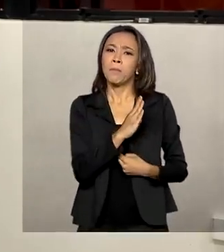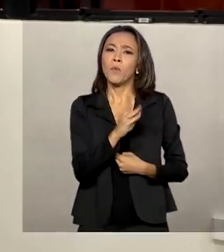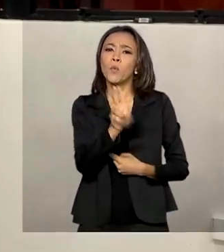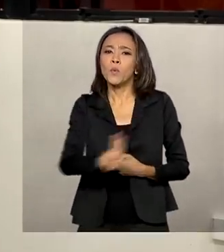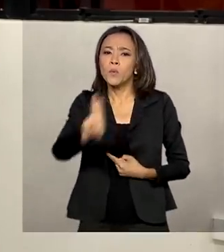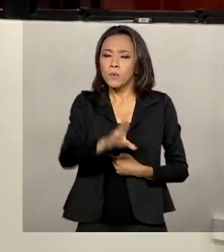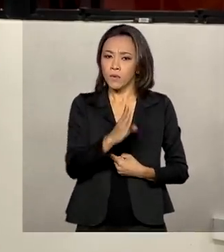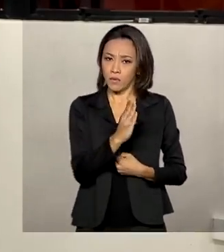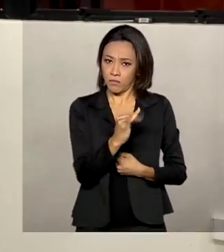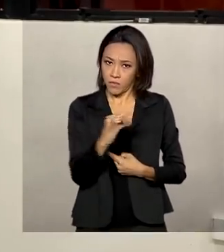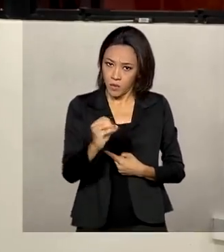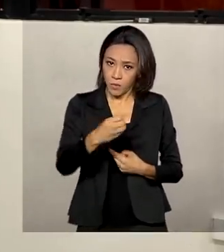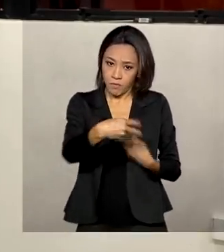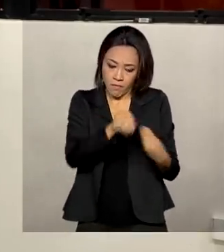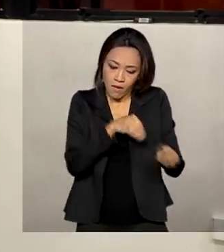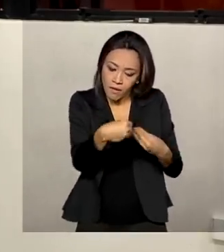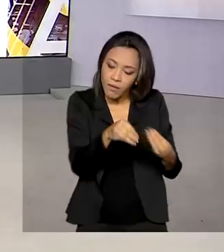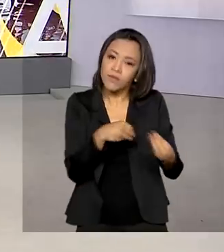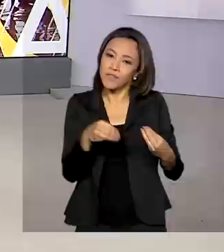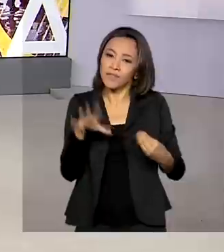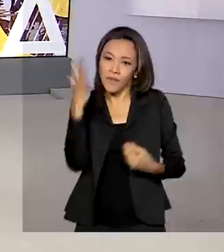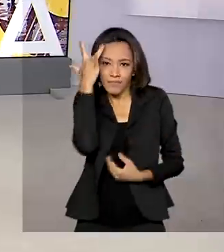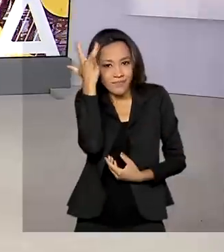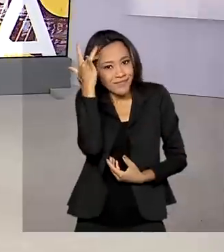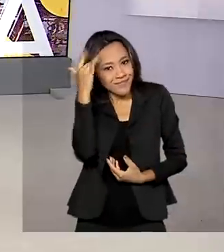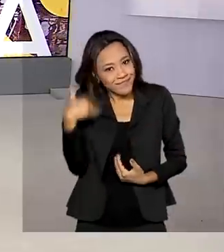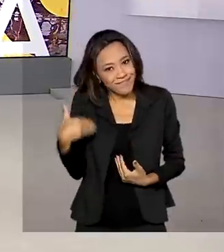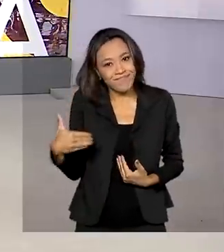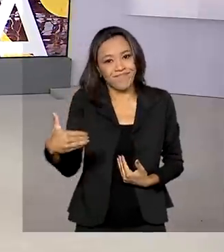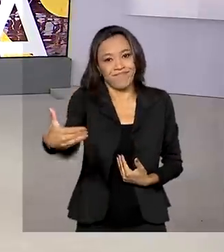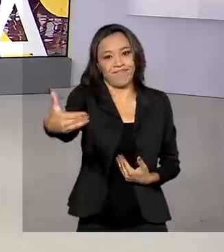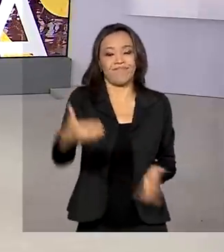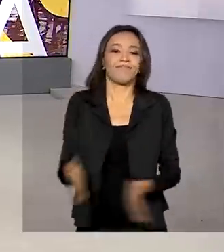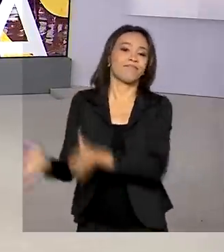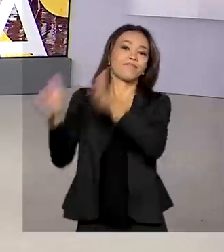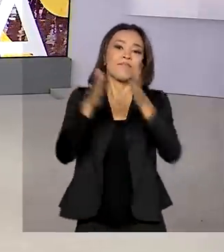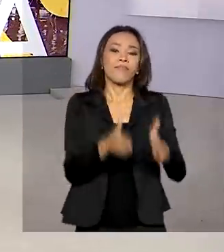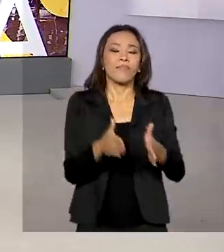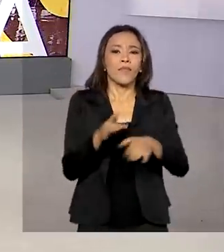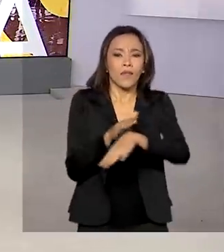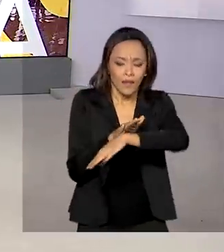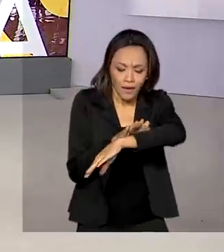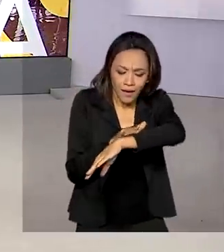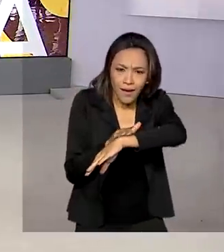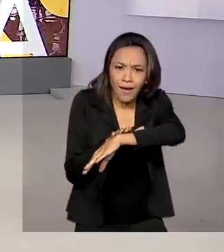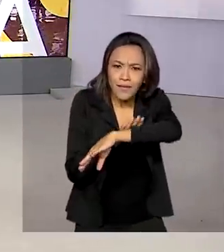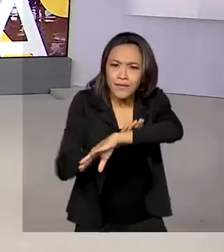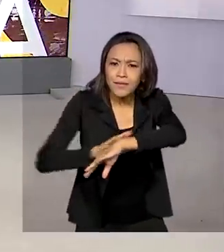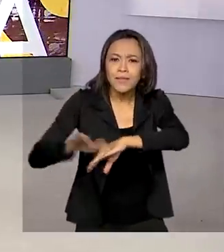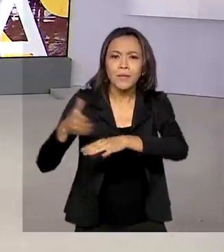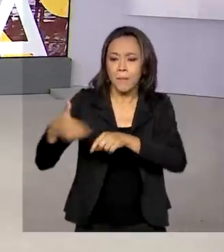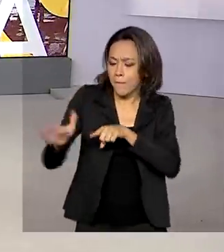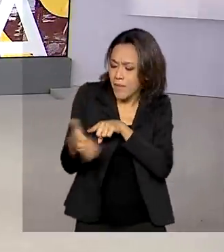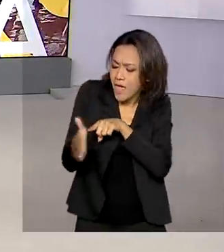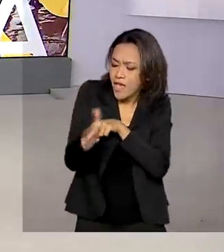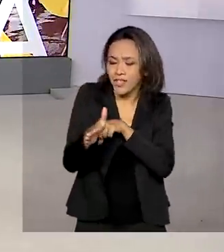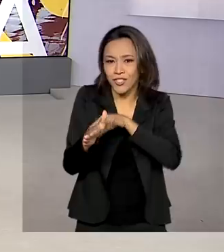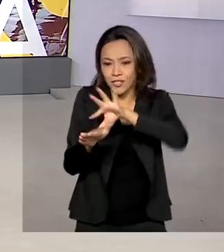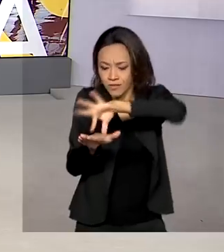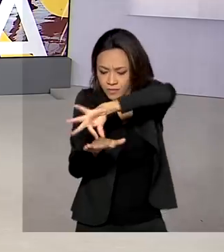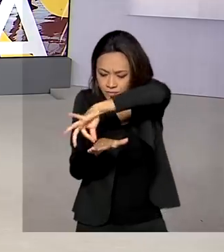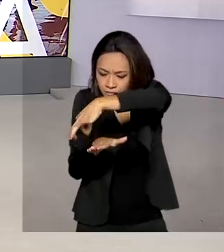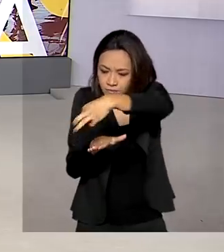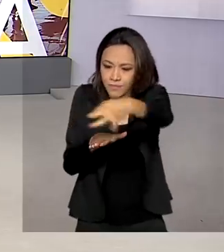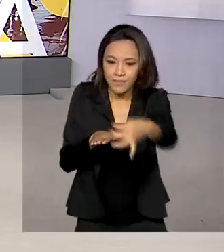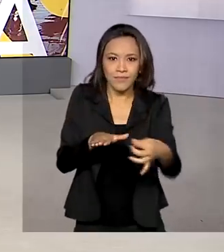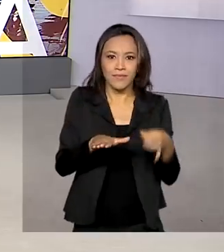de forma mais ampla. Um curativo biológico feito de pele de tilápia está ajudando animais